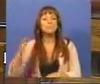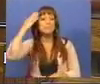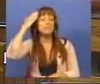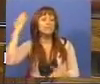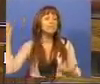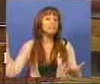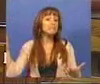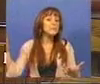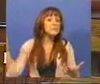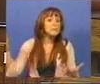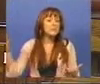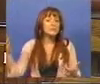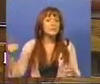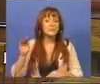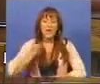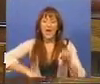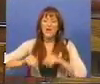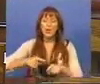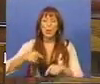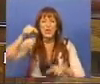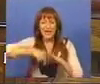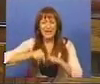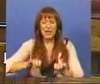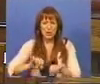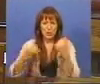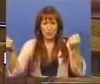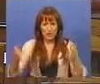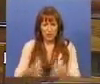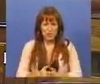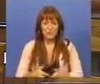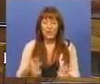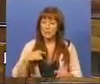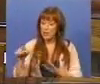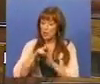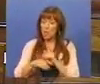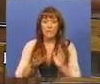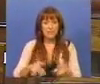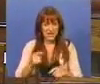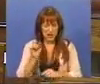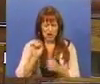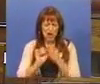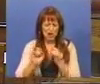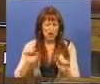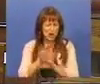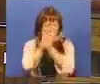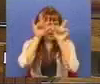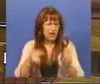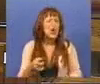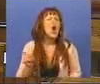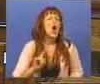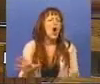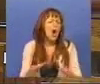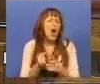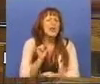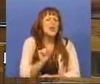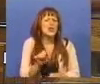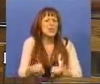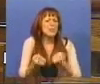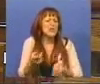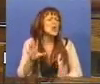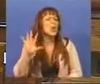considerar as eleições internas dos partidos, mas a norma terá que ser bem especificada. Que órgãos de partidos?